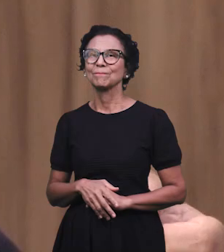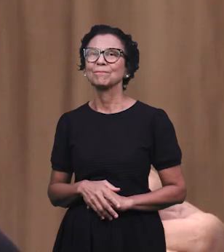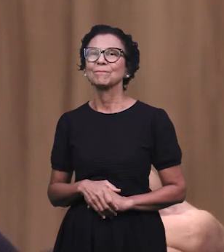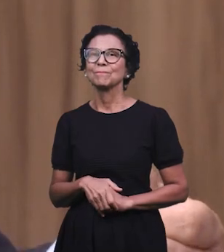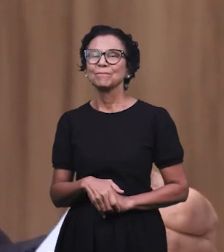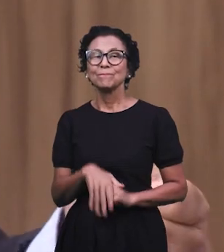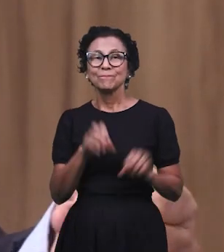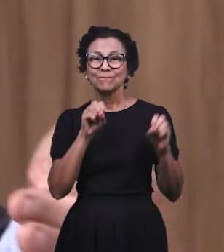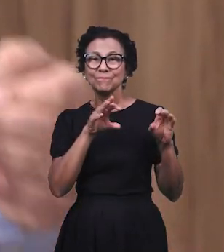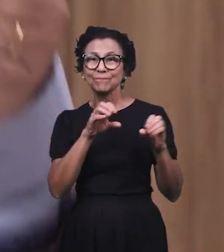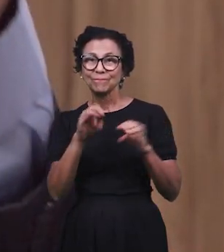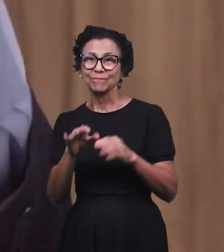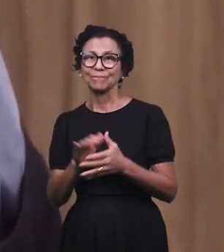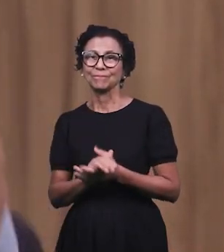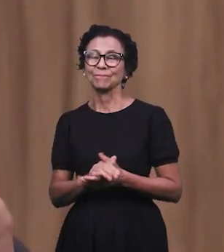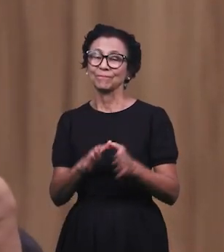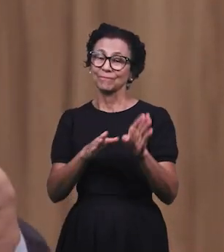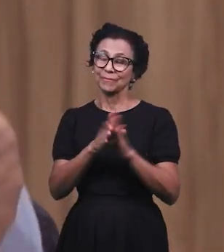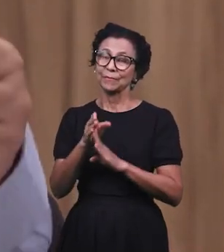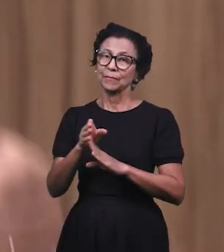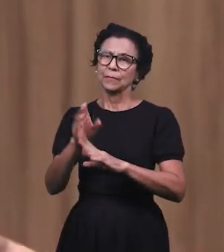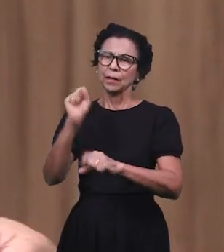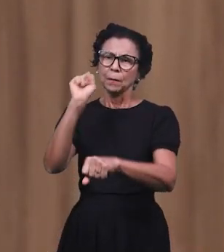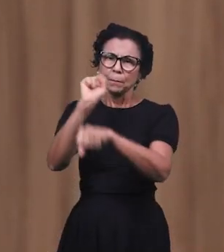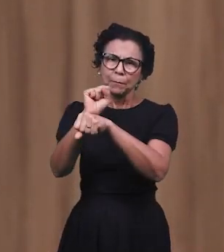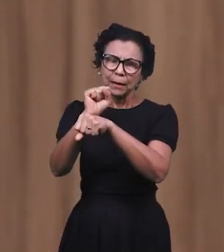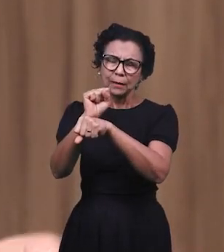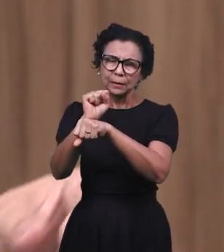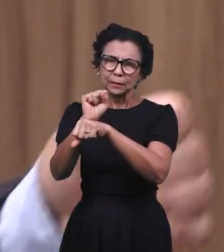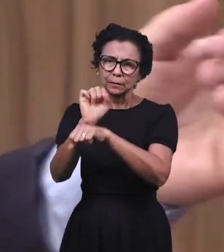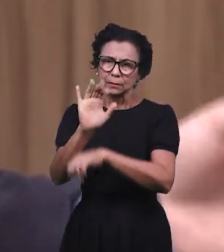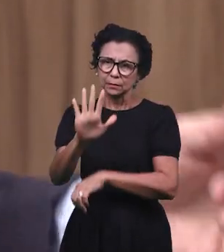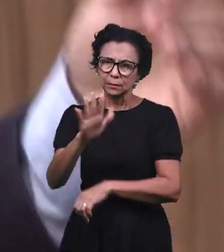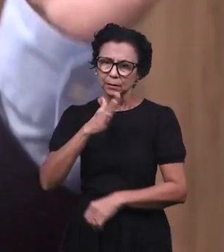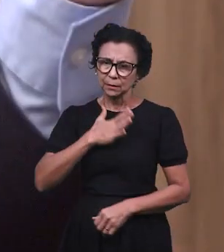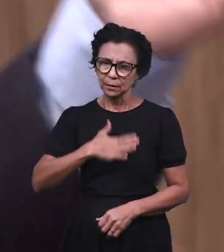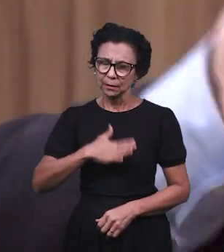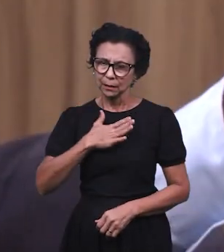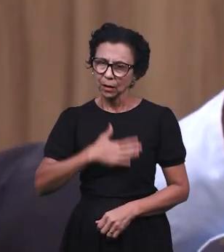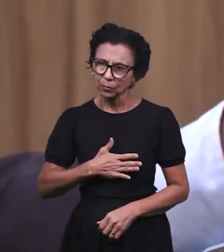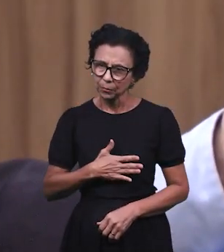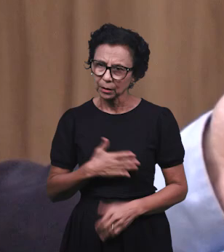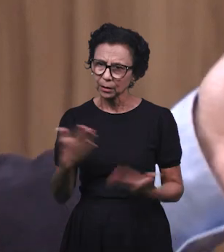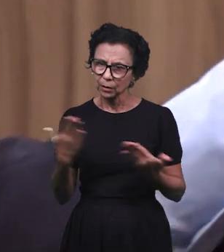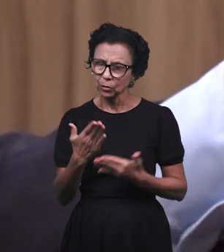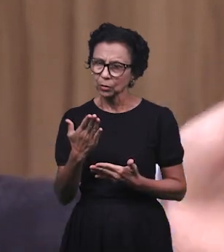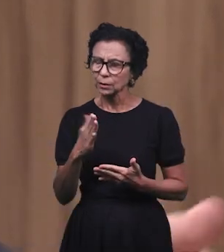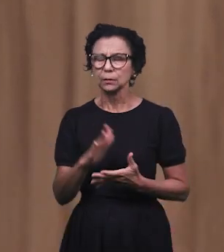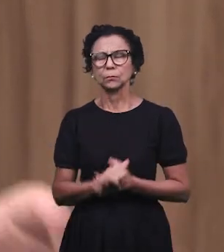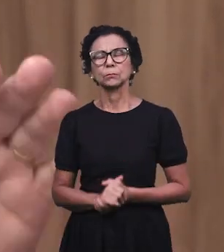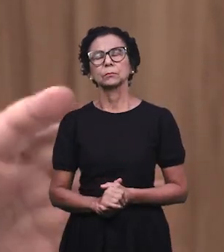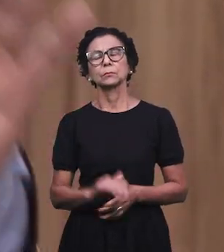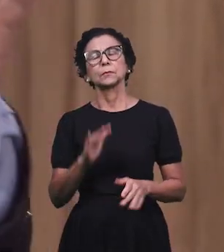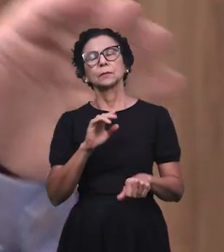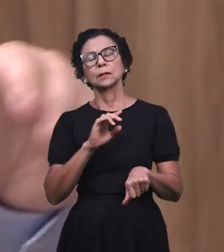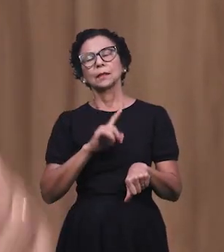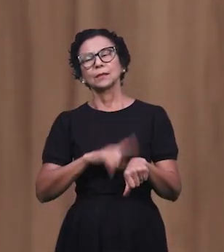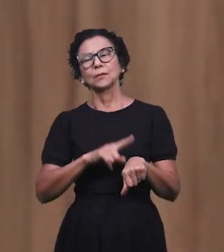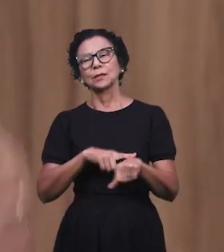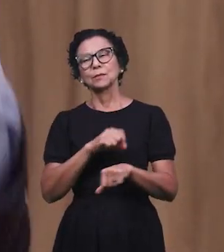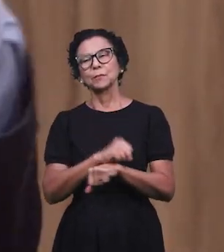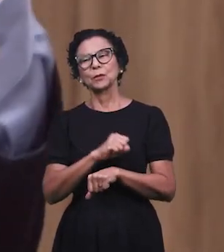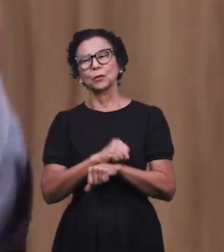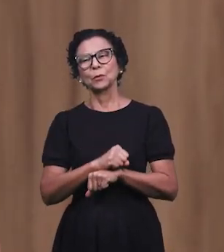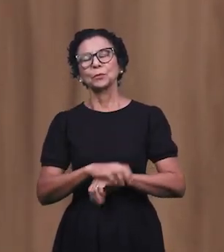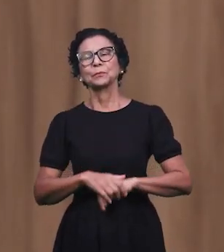não. Glória a Deus. Exato. Dizer assim: para e espera, porque a gente sabe que o Senhor foi adiante. Amém. Aí o Senhor foi adiante. Aí depois, agora você pode